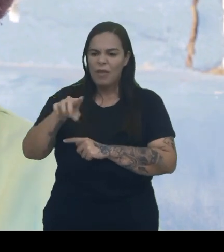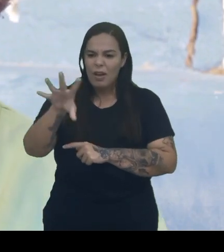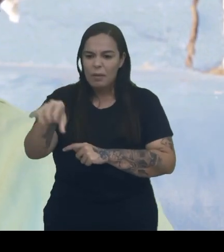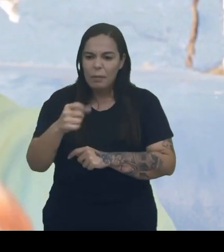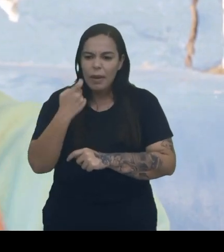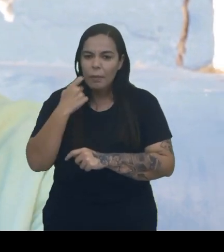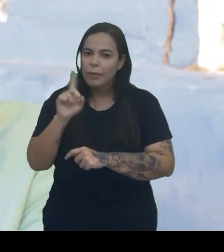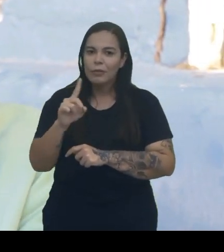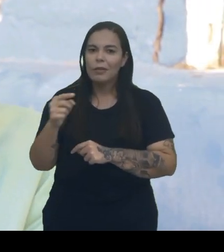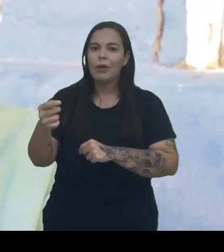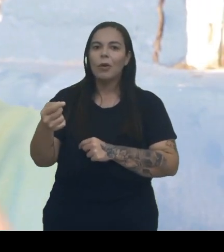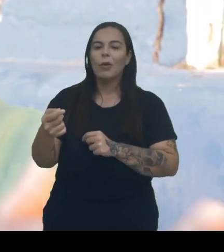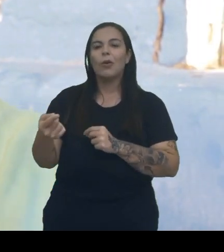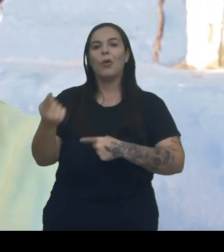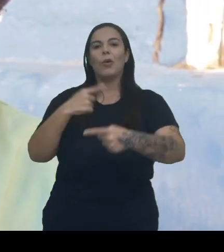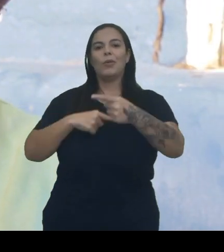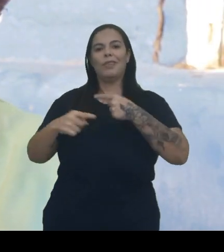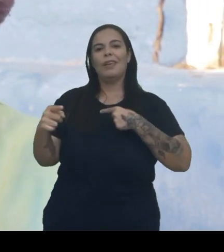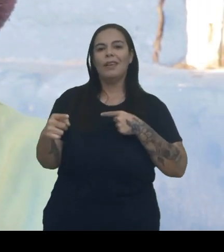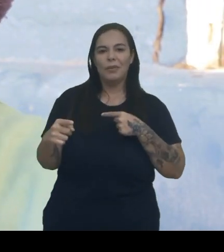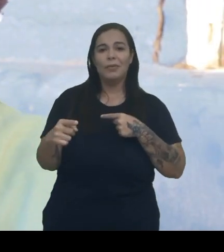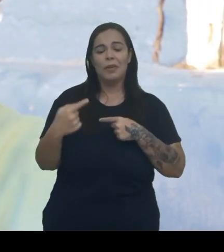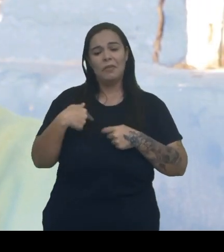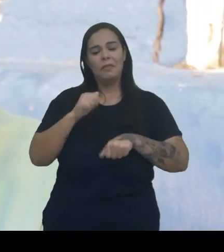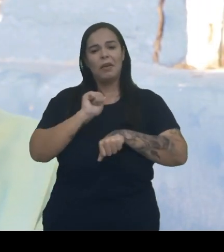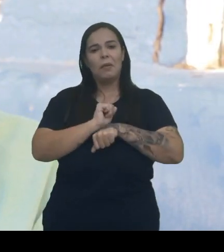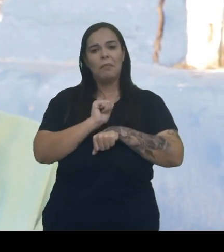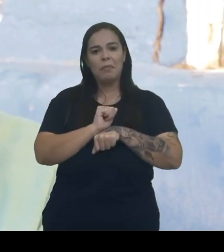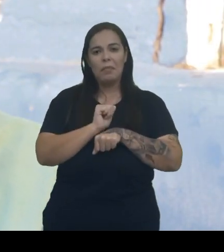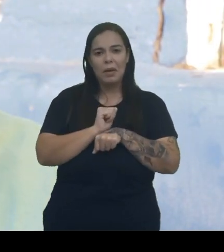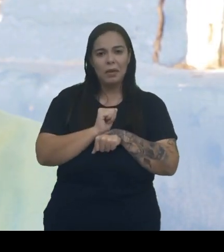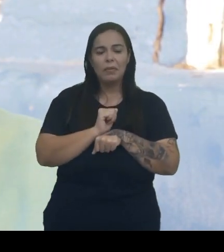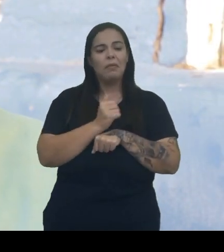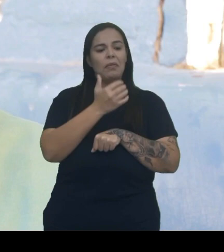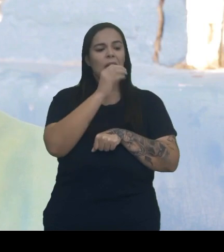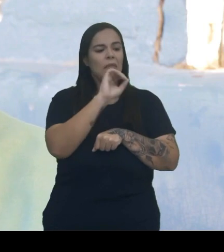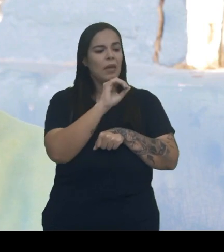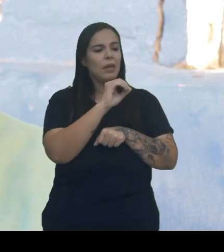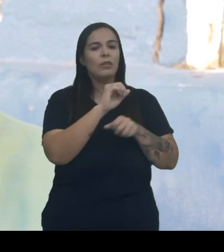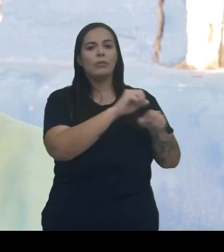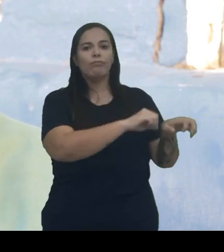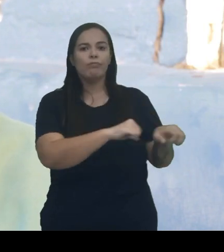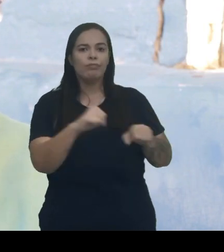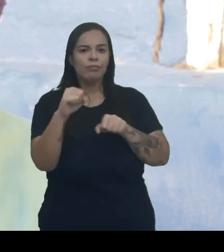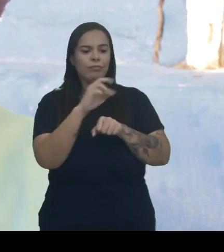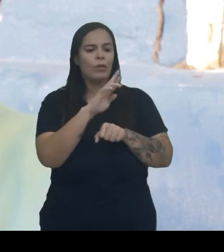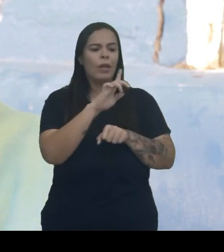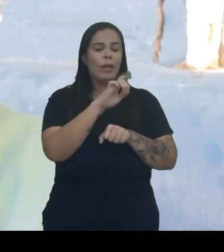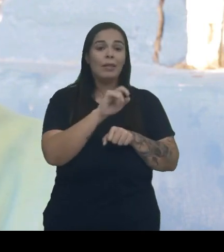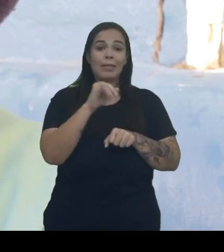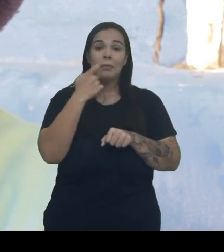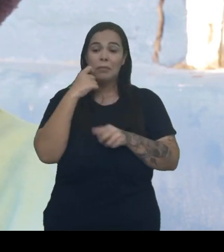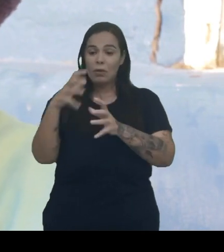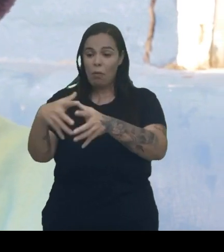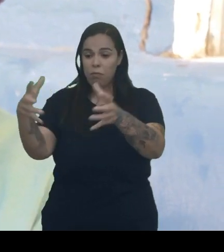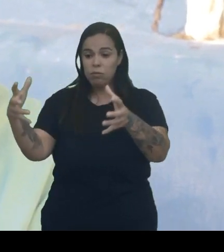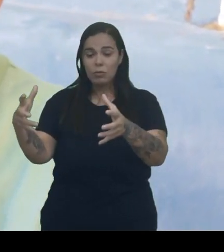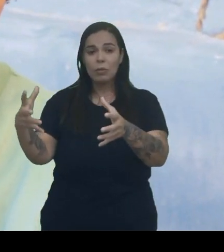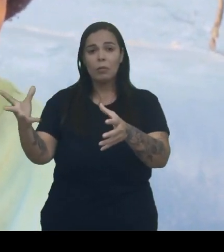Se você tiver uma pescaria de arrastão, ou ele tiver 10 ou 12 pescarias de arrastão como tinha, só tinha abundância de peixe quando o peixe entrava